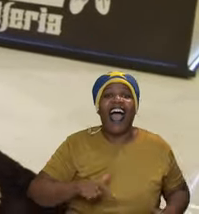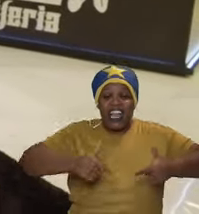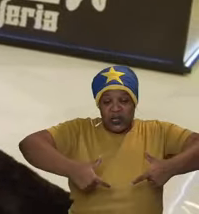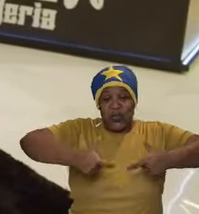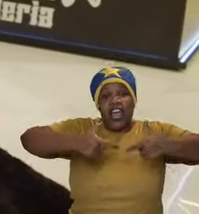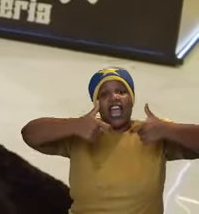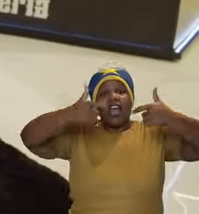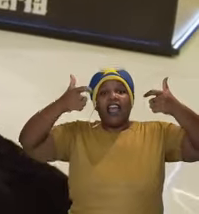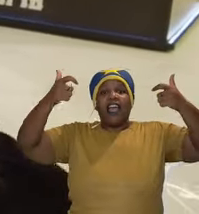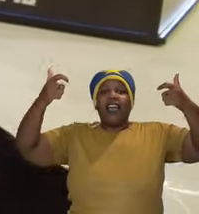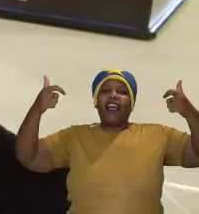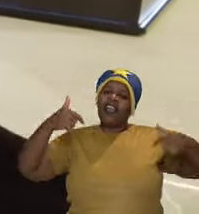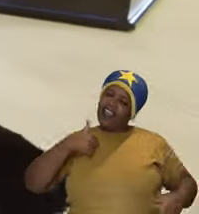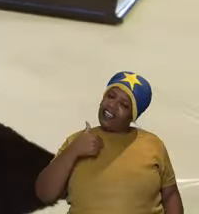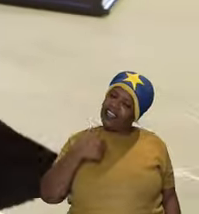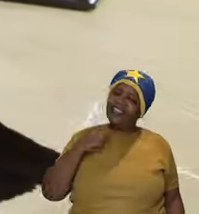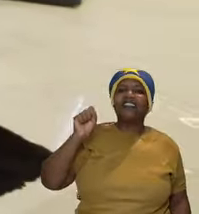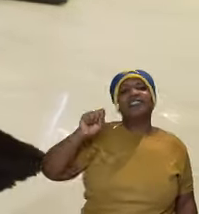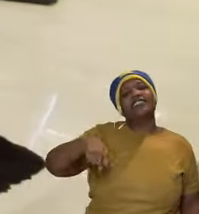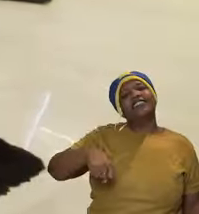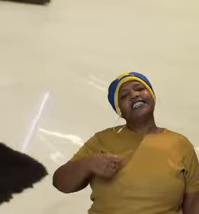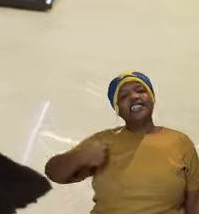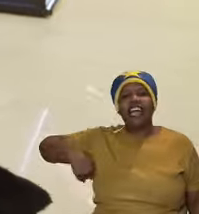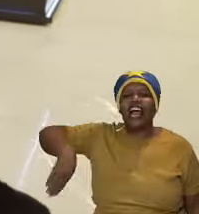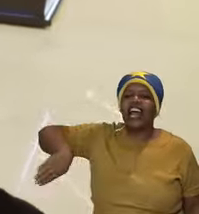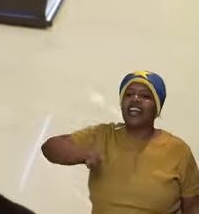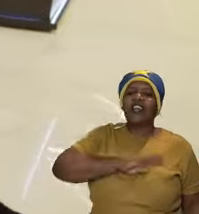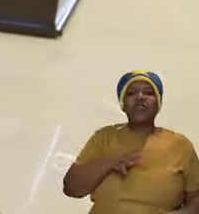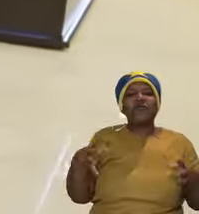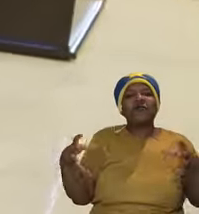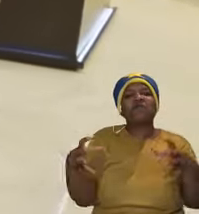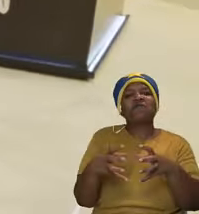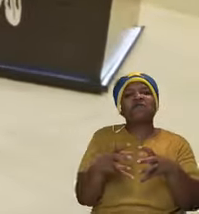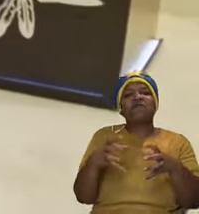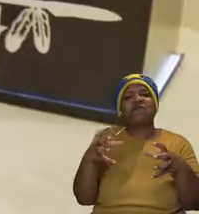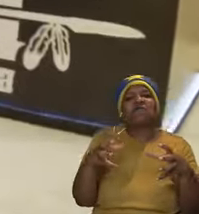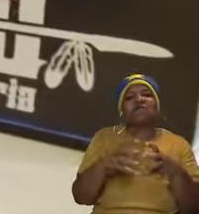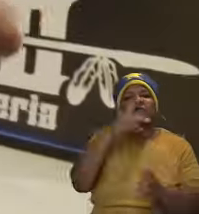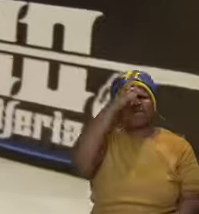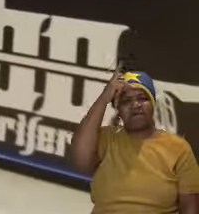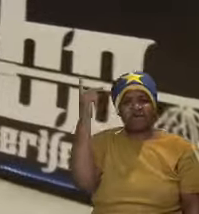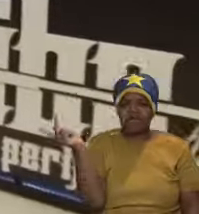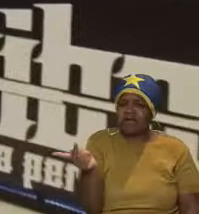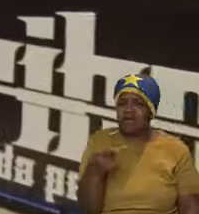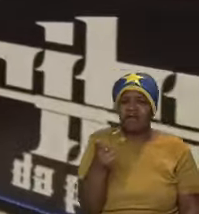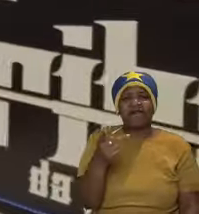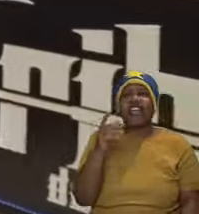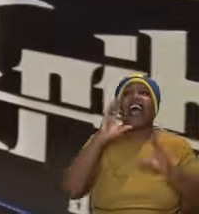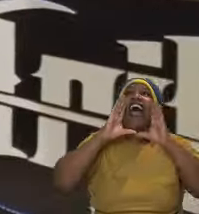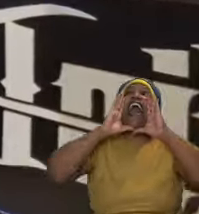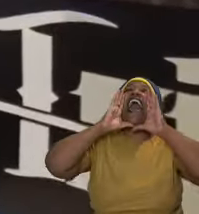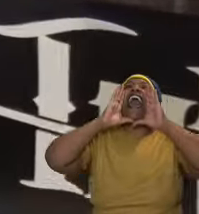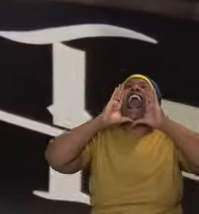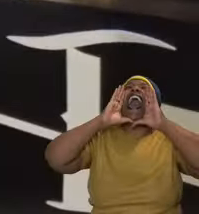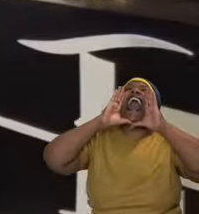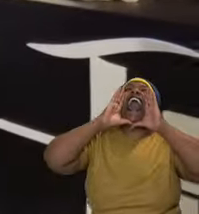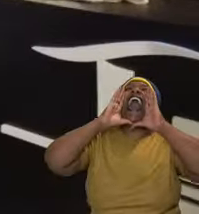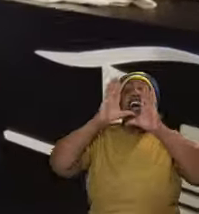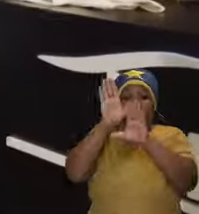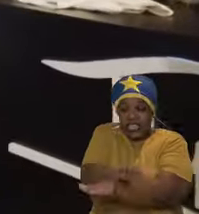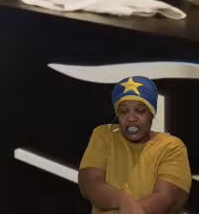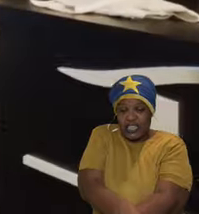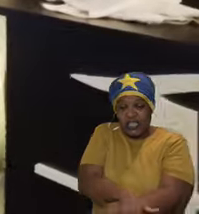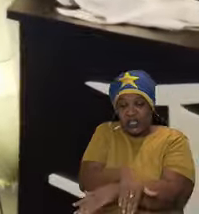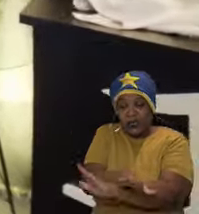guerreiros. Esse é meu vinho, essa é nossa aldeia. Do clandestino ao canto da sereia. E tamo